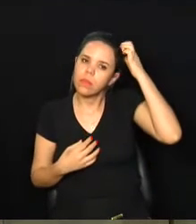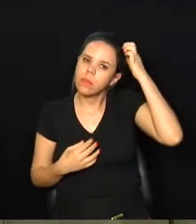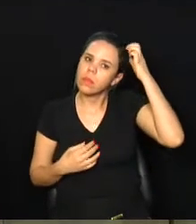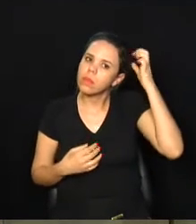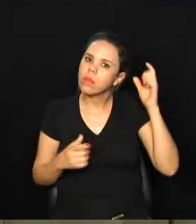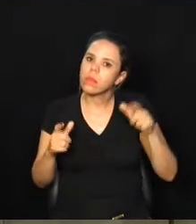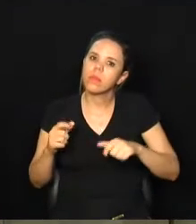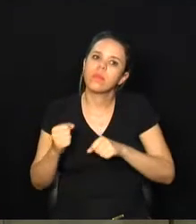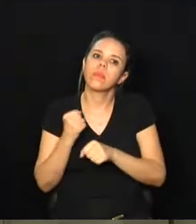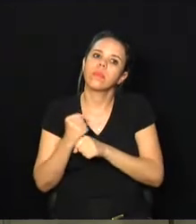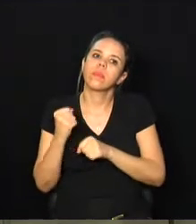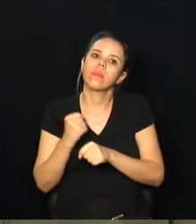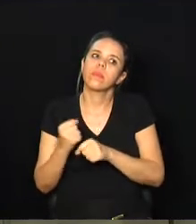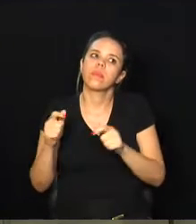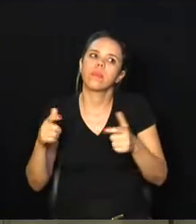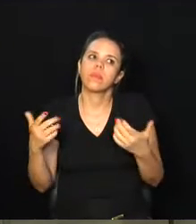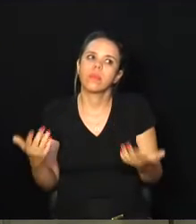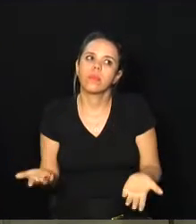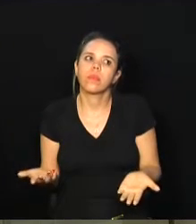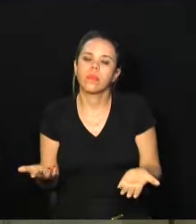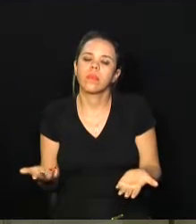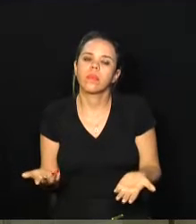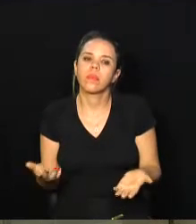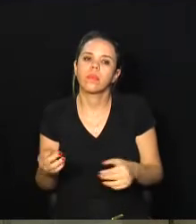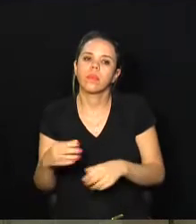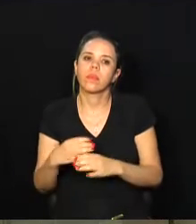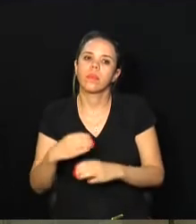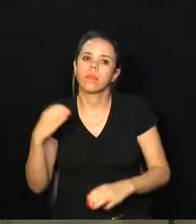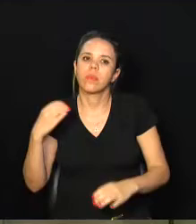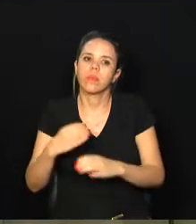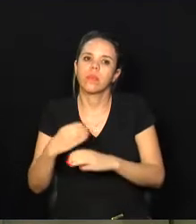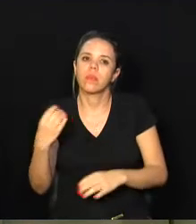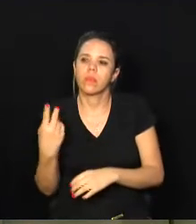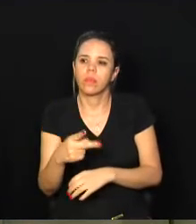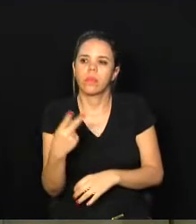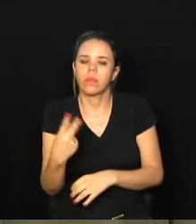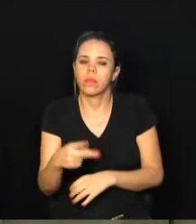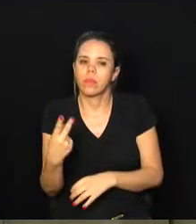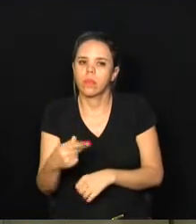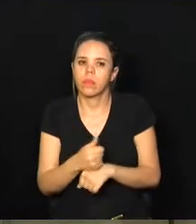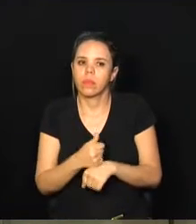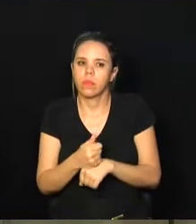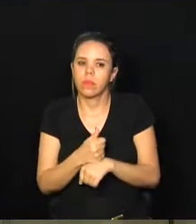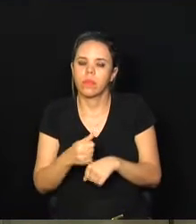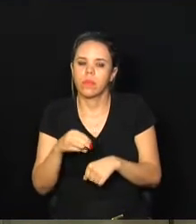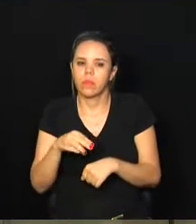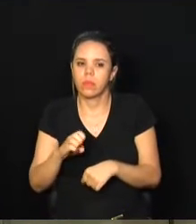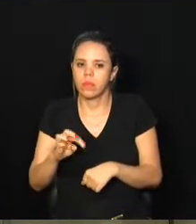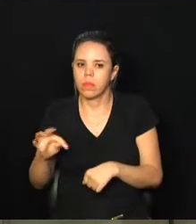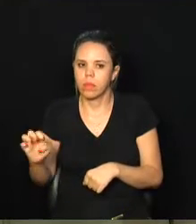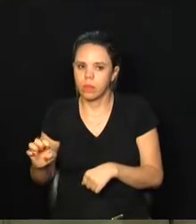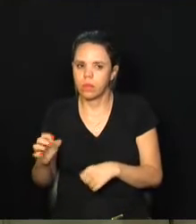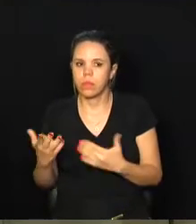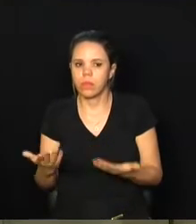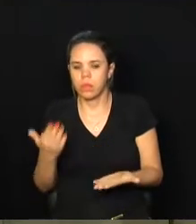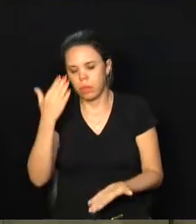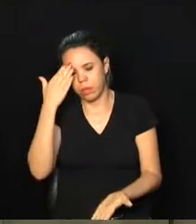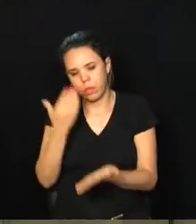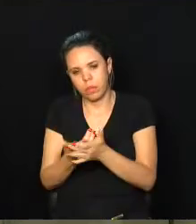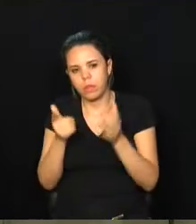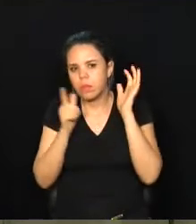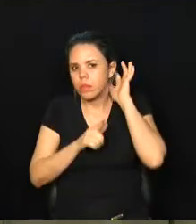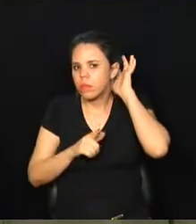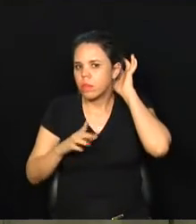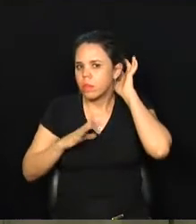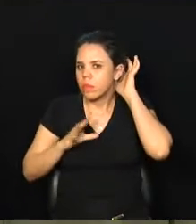espaço construído, né? Então, arquitetos e engenheiros, cada um no seu métier, eu acredito que a gente consegue fazer